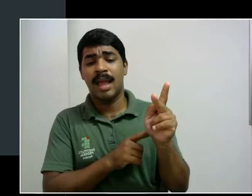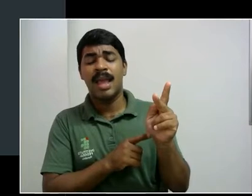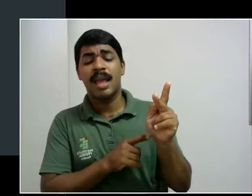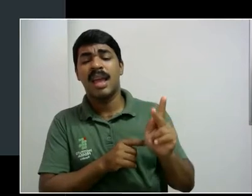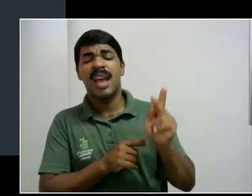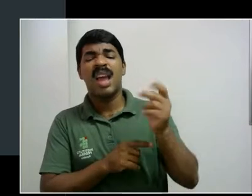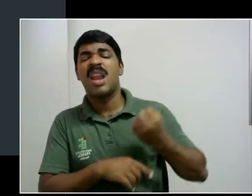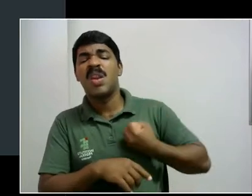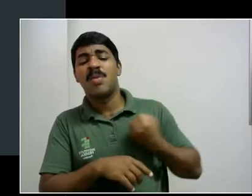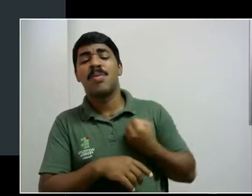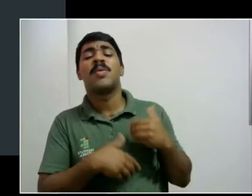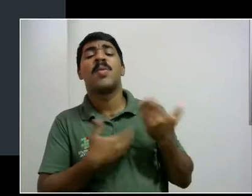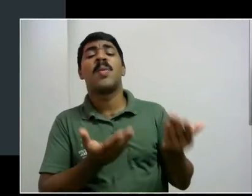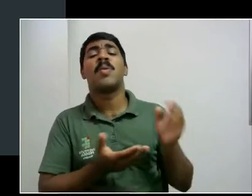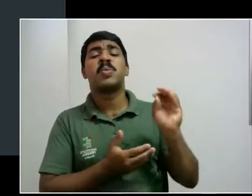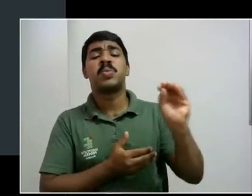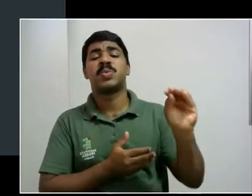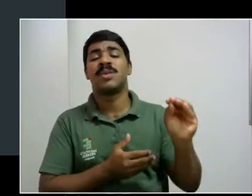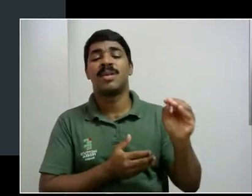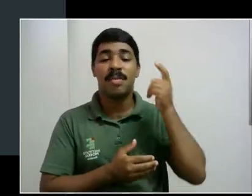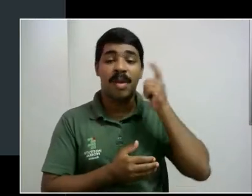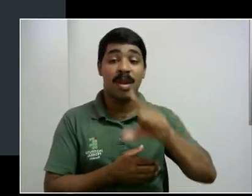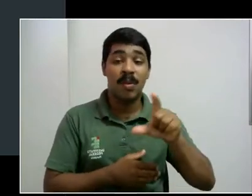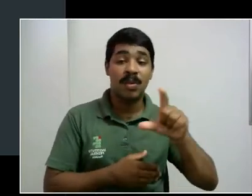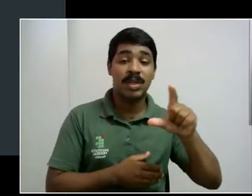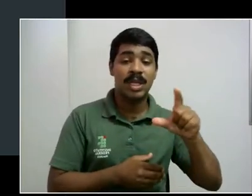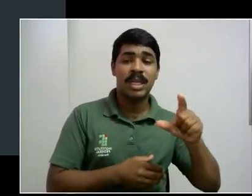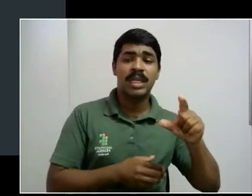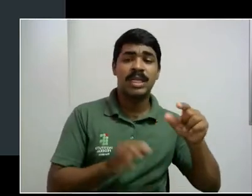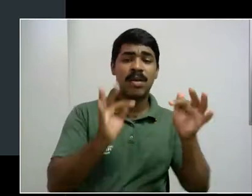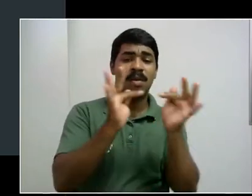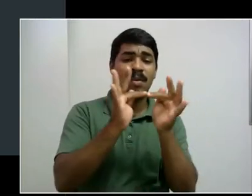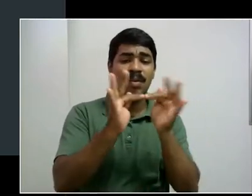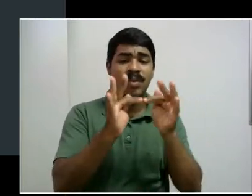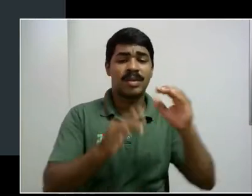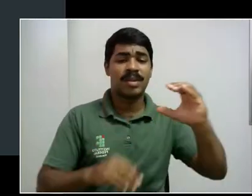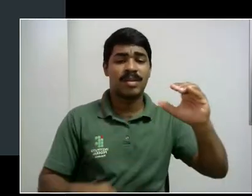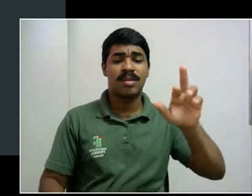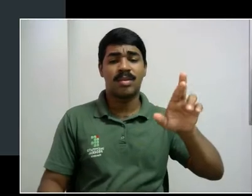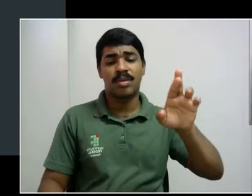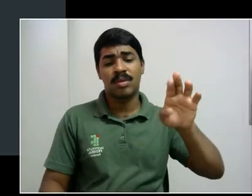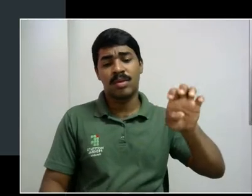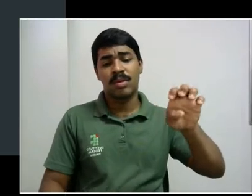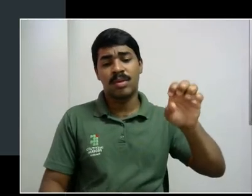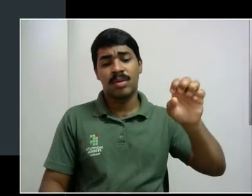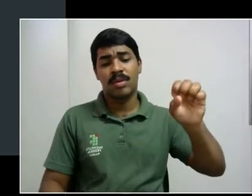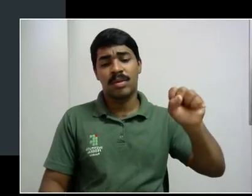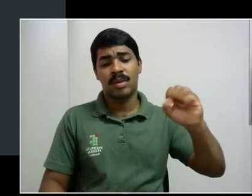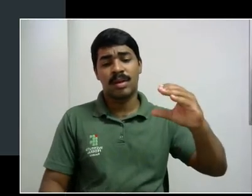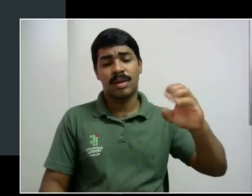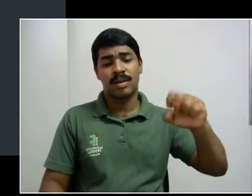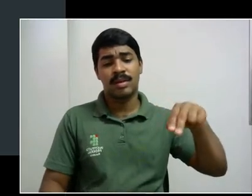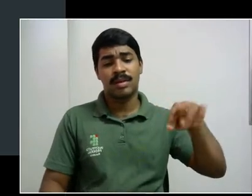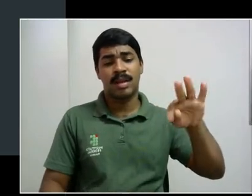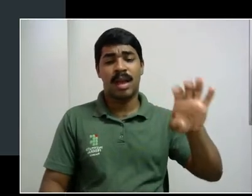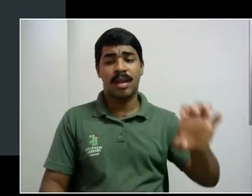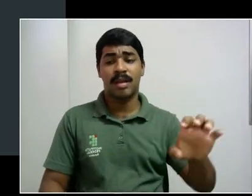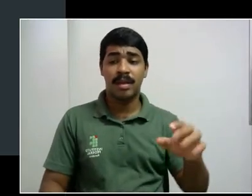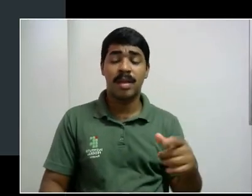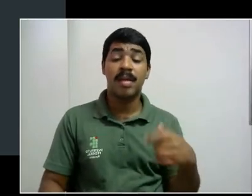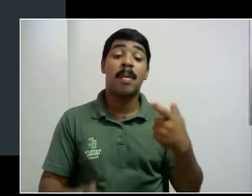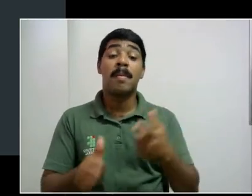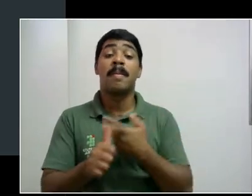crescente, né? Para que ela tenha esse comportamento aqui no gráfico da função. Então, o primeiro passo para você responder esse tipo de